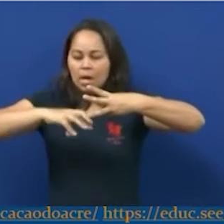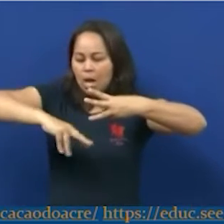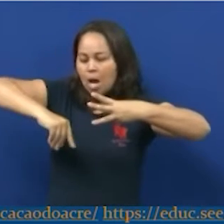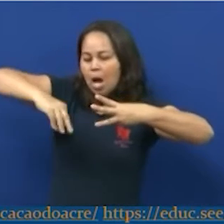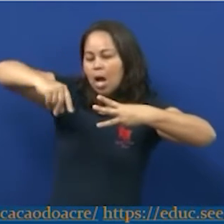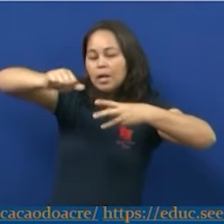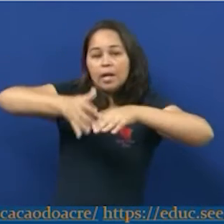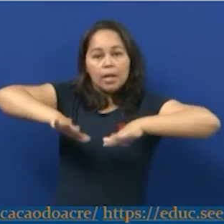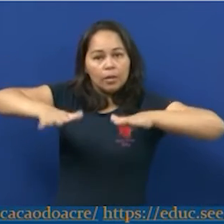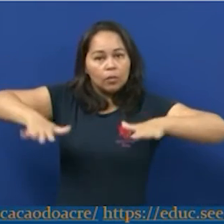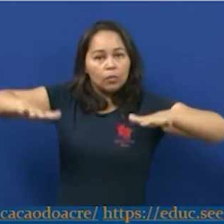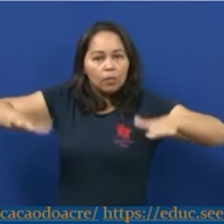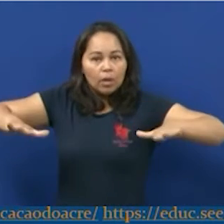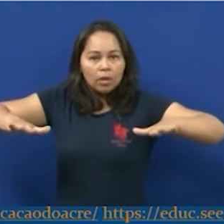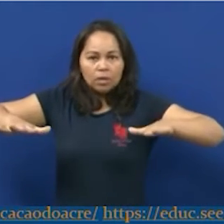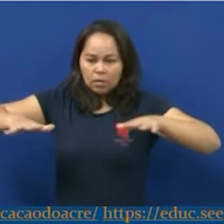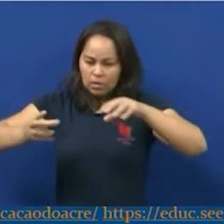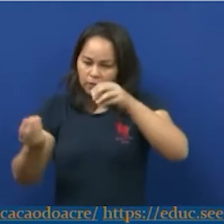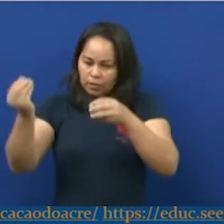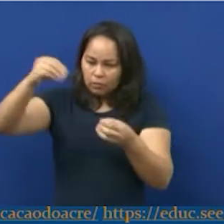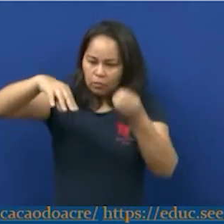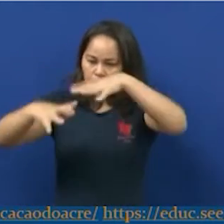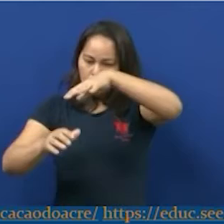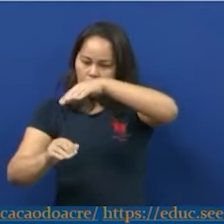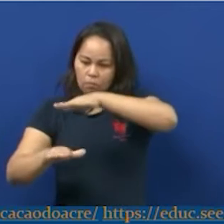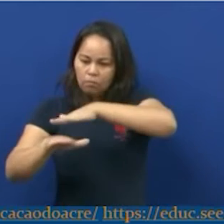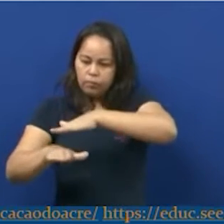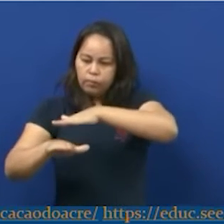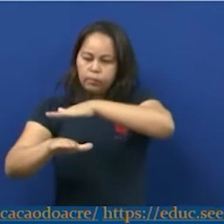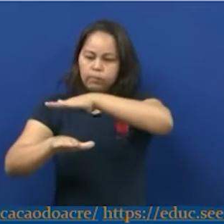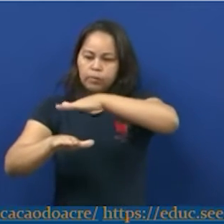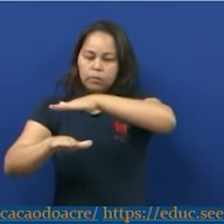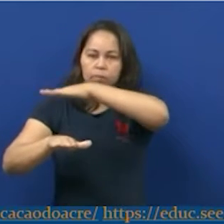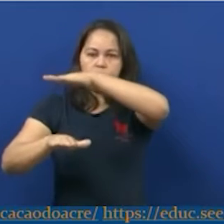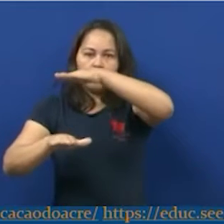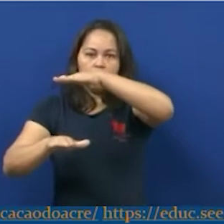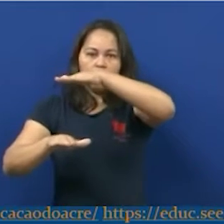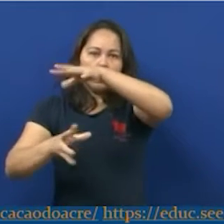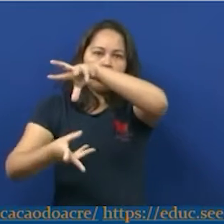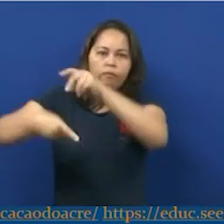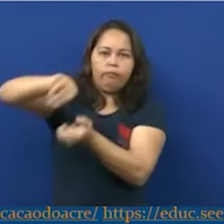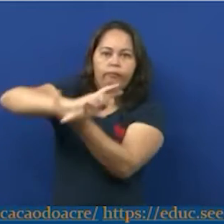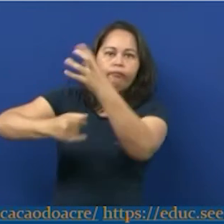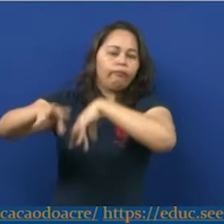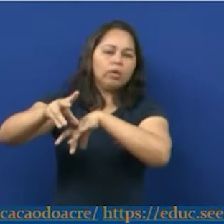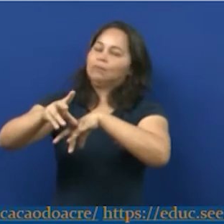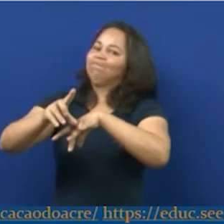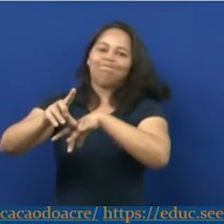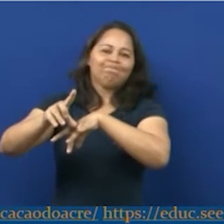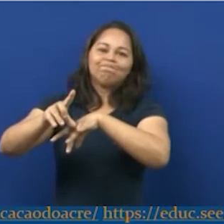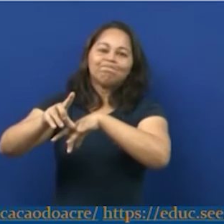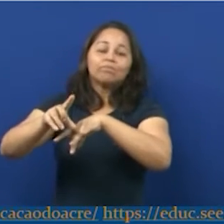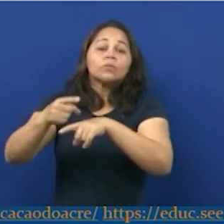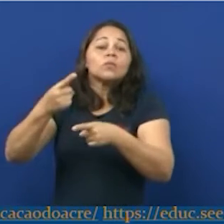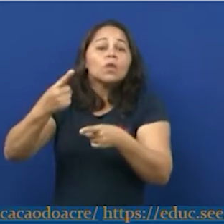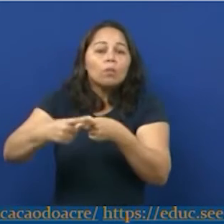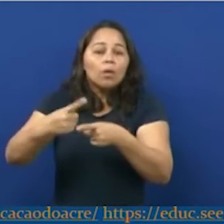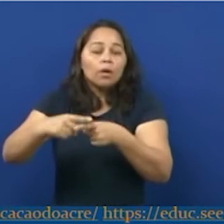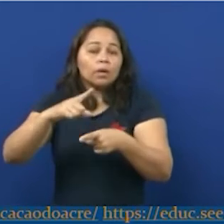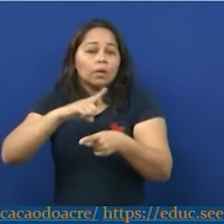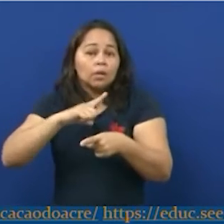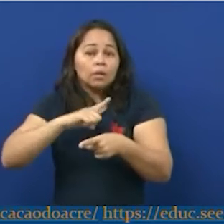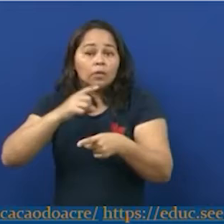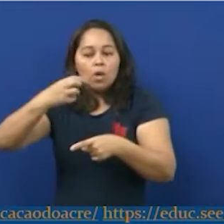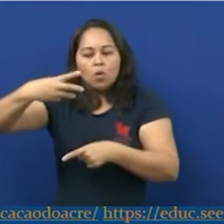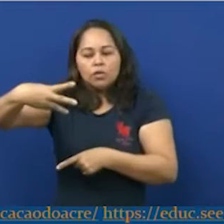E você nota que eles não se misturam, eles não se solubilizam. E ao não se solubilizarem, eu percebo ali a presença de três